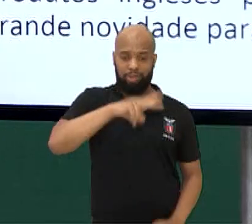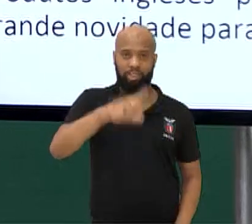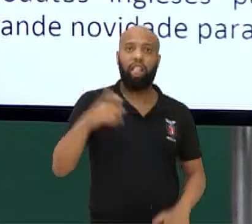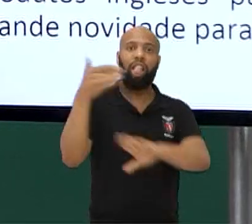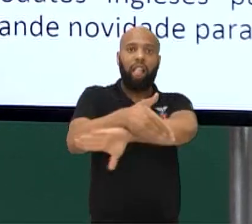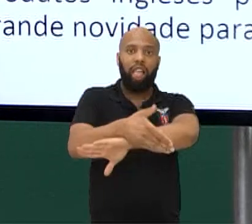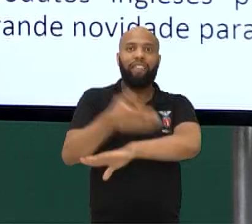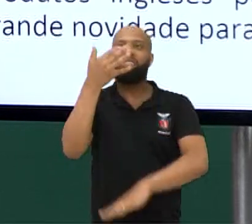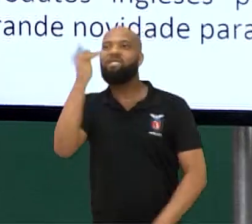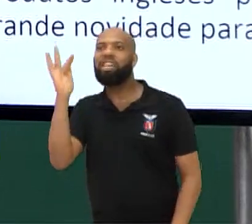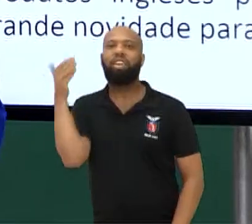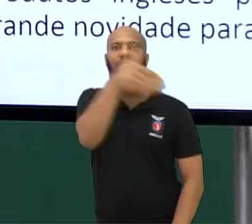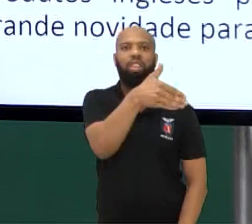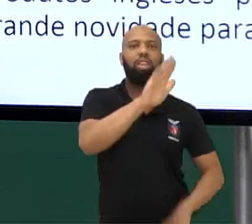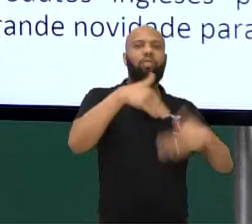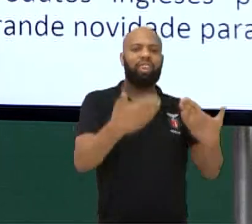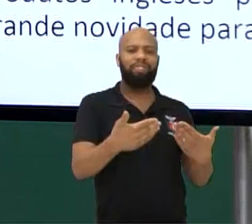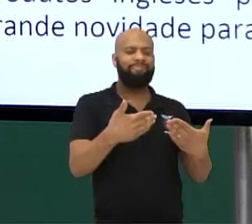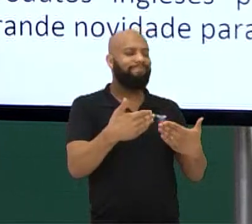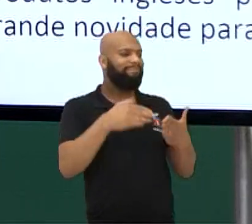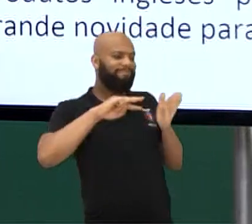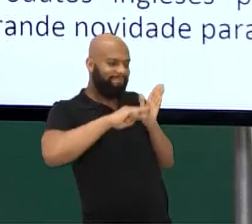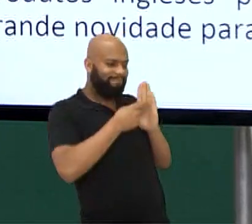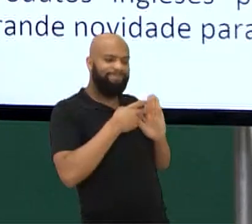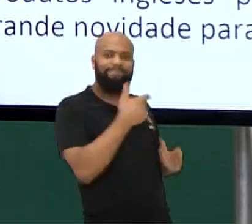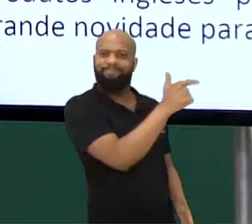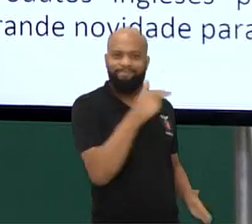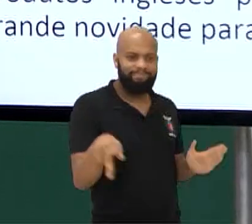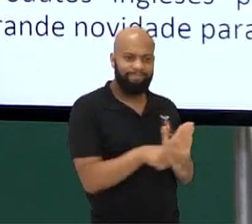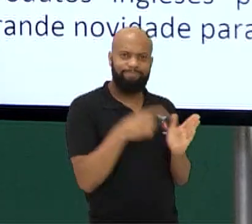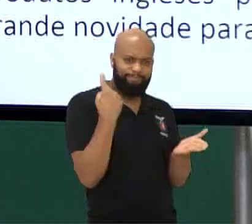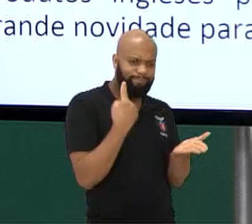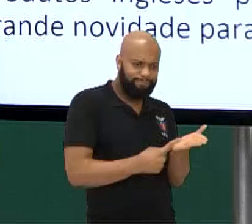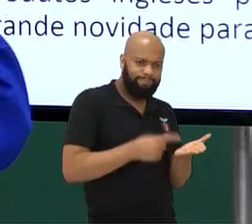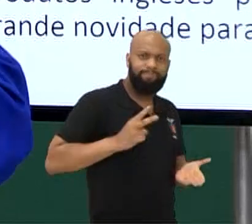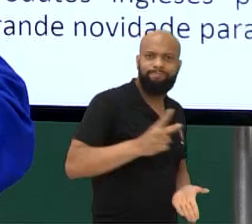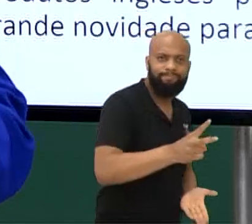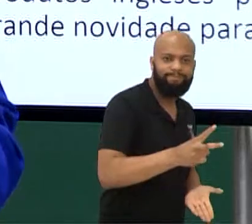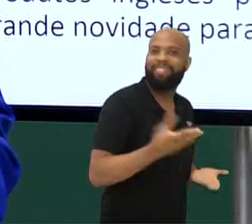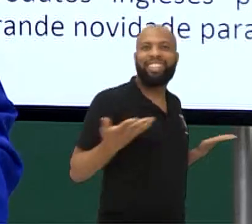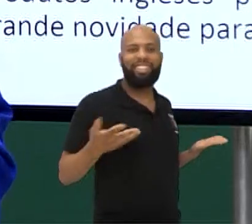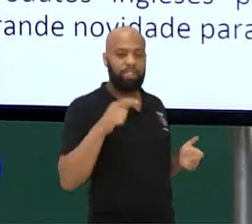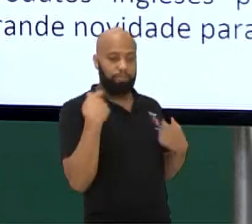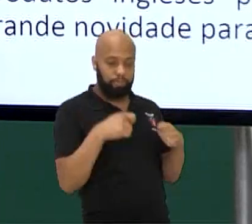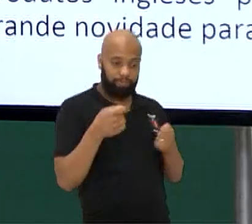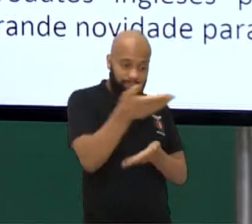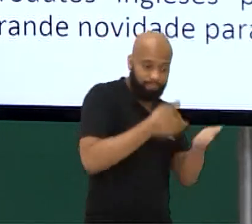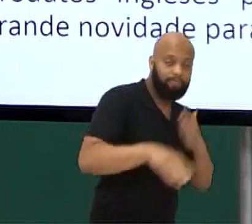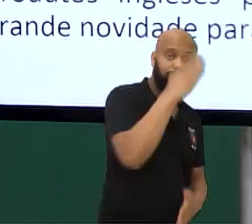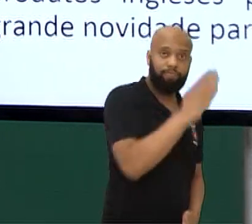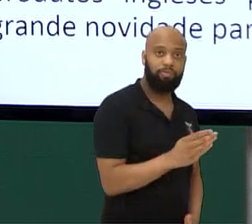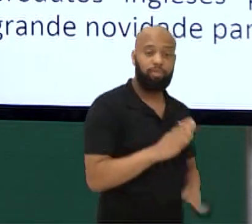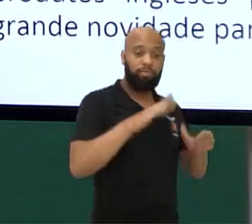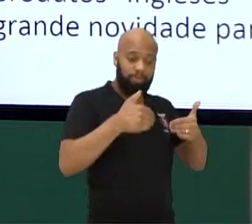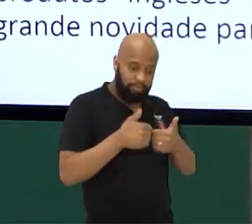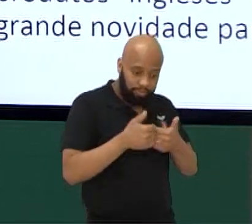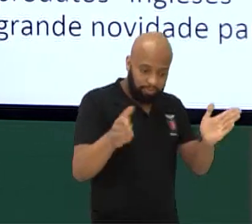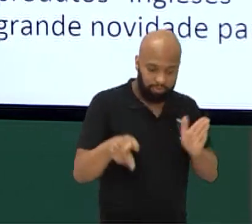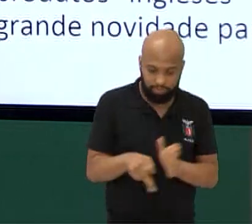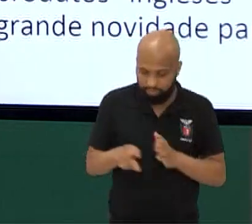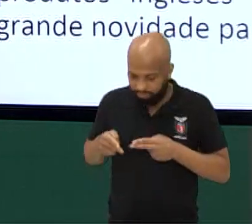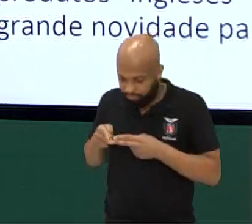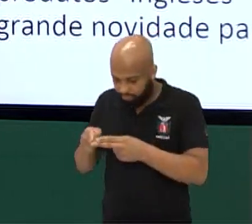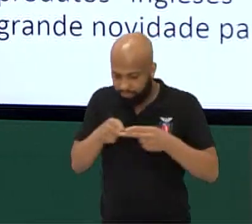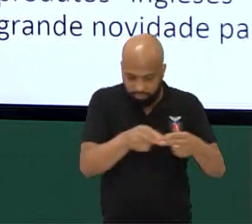sido ocupado pela França. Então não fazia sentido manter esse pacto colonial. O Brasil precisava fazer comércio. Com a abertura do